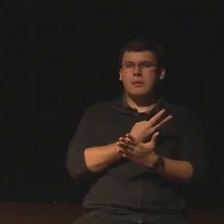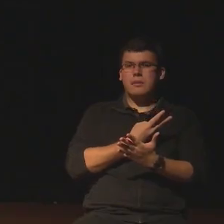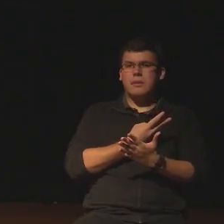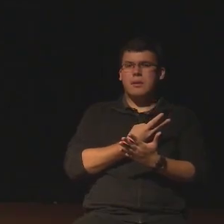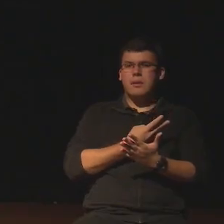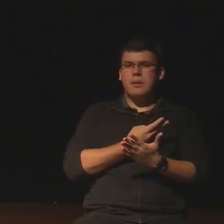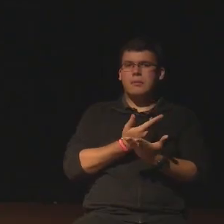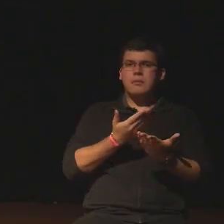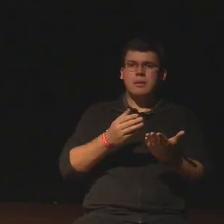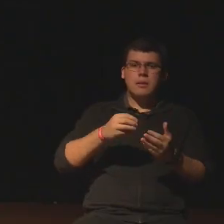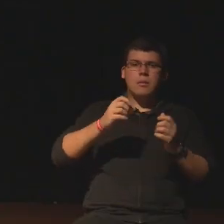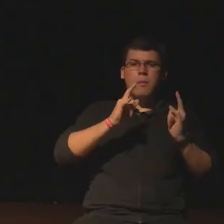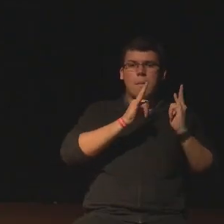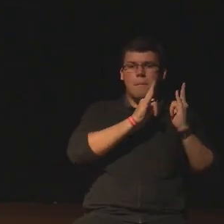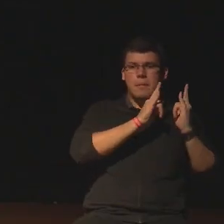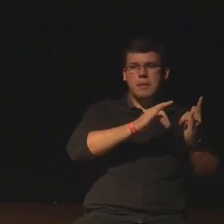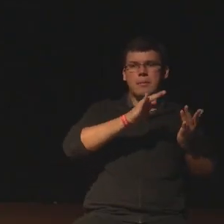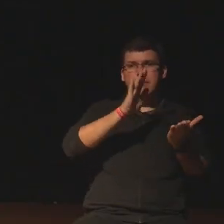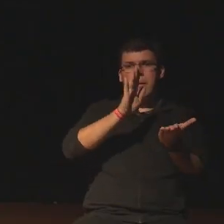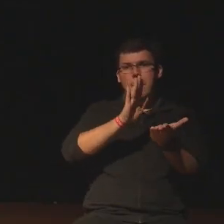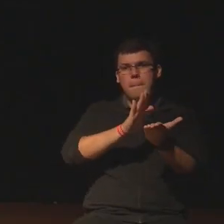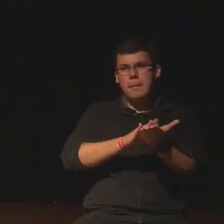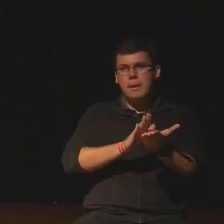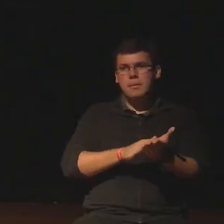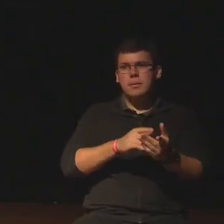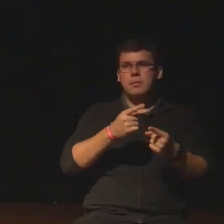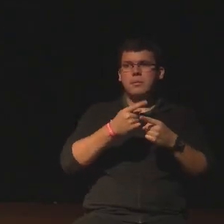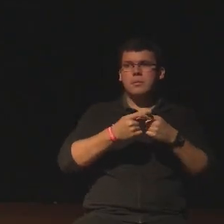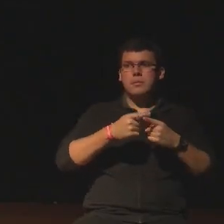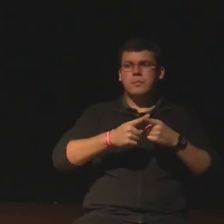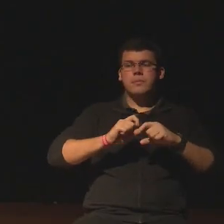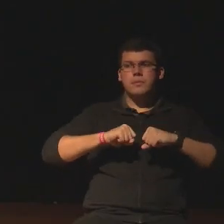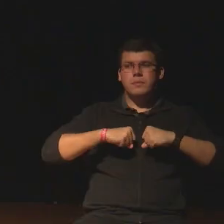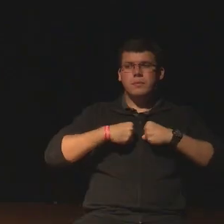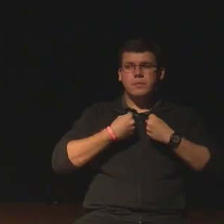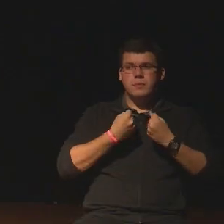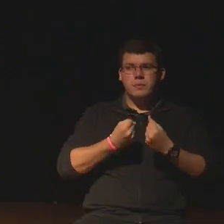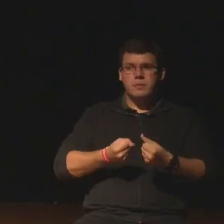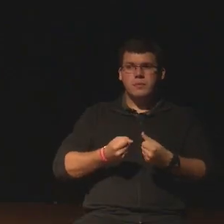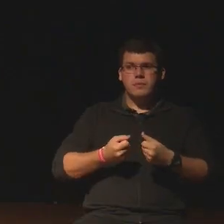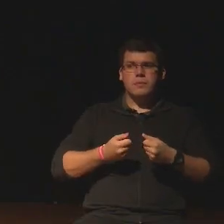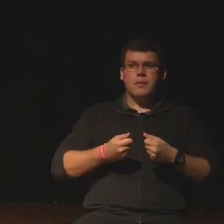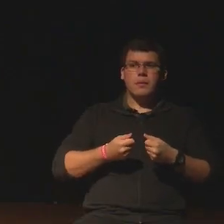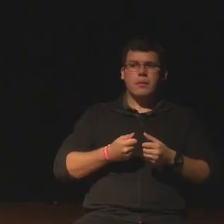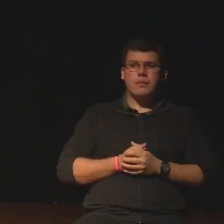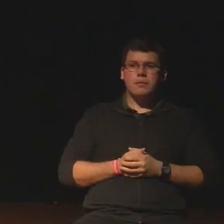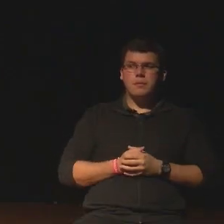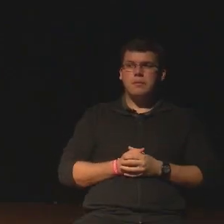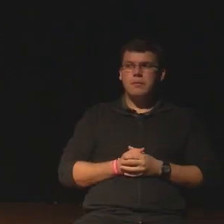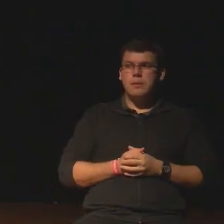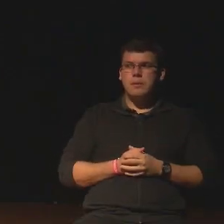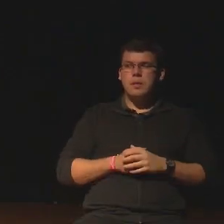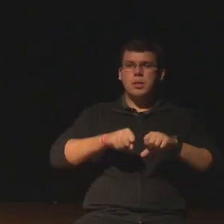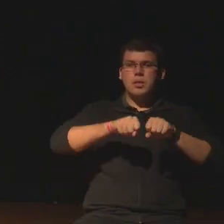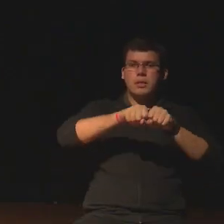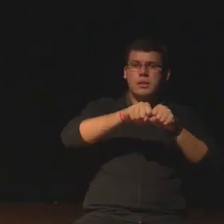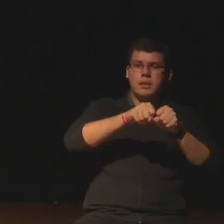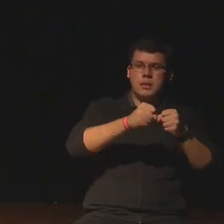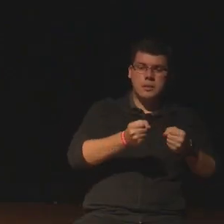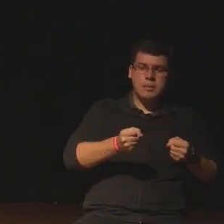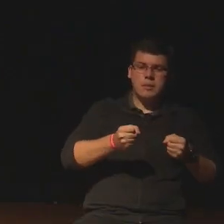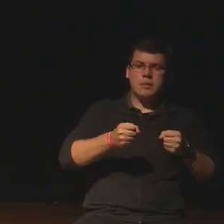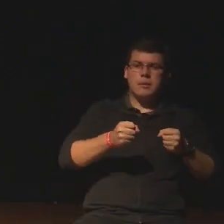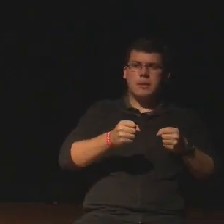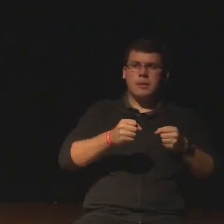Parabéns ao MASP por ousar romper com a carrocracia de São Paulo. Mas o projeto ainda